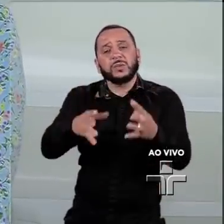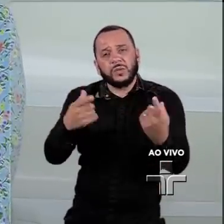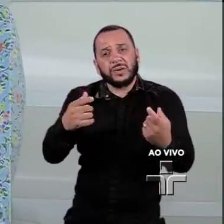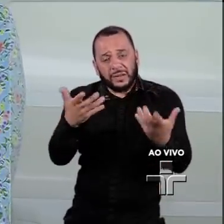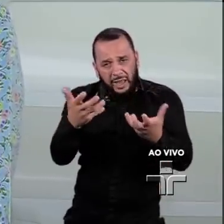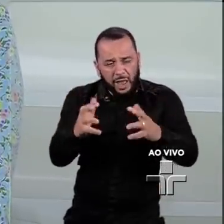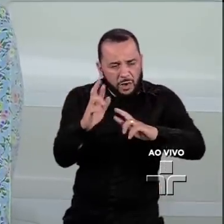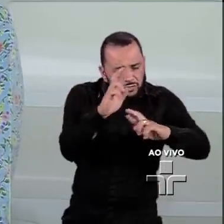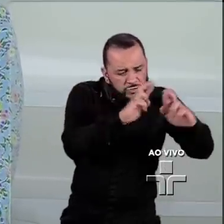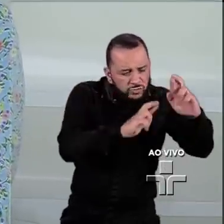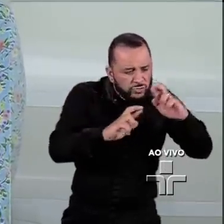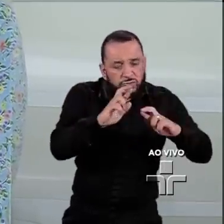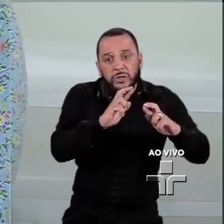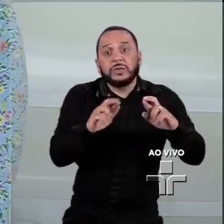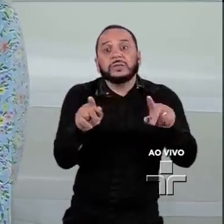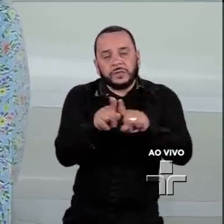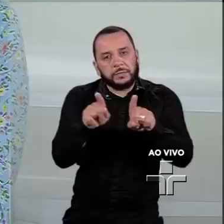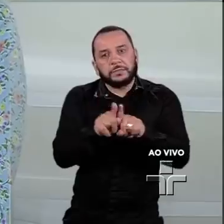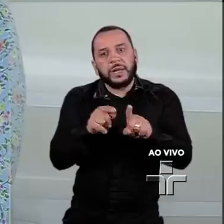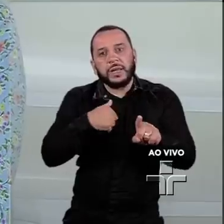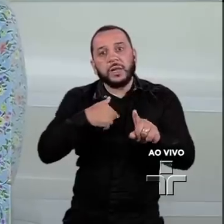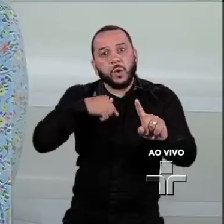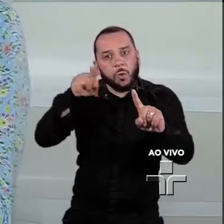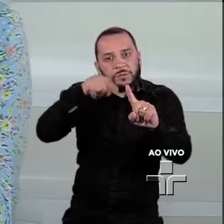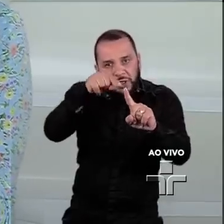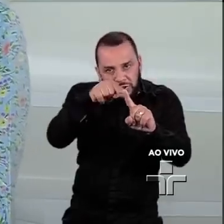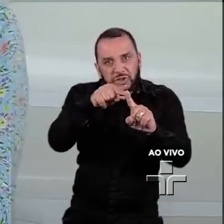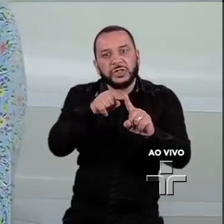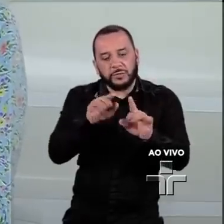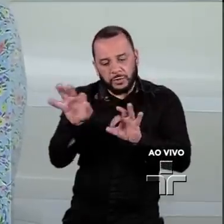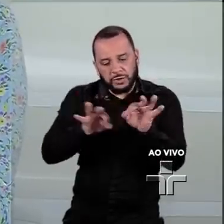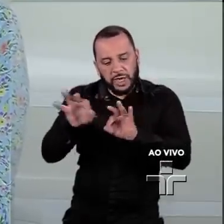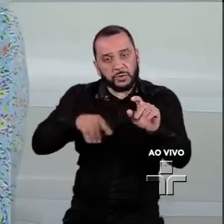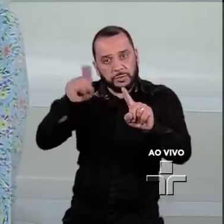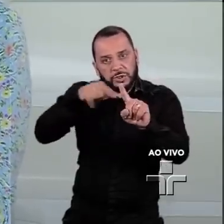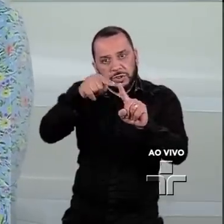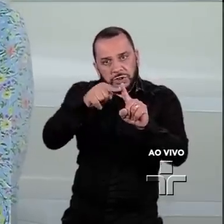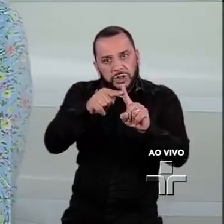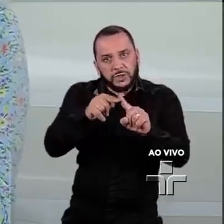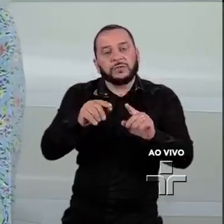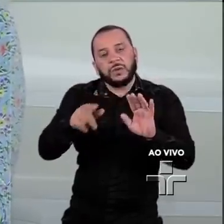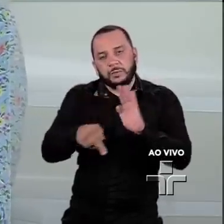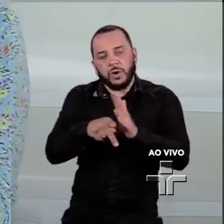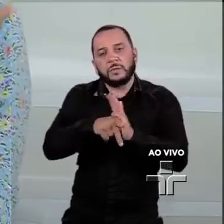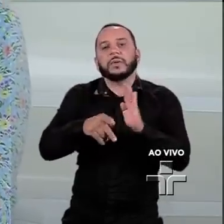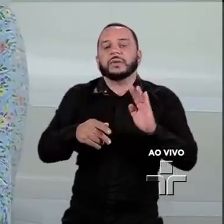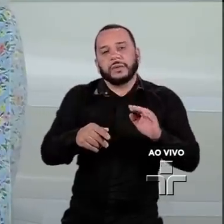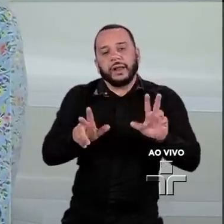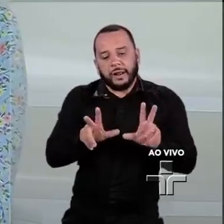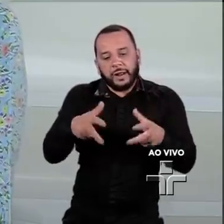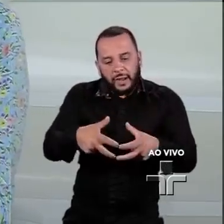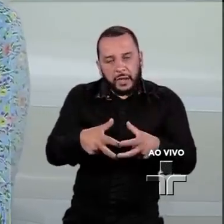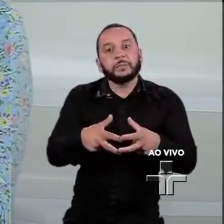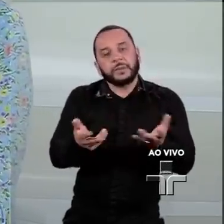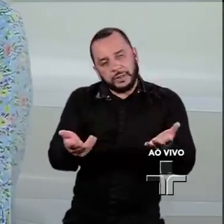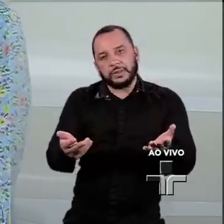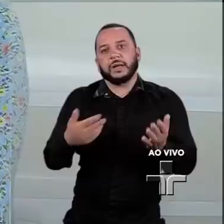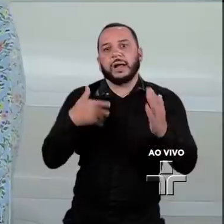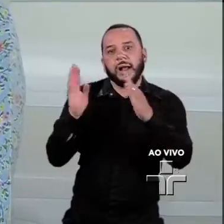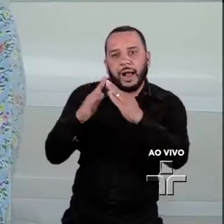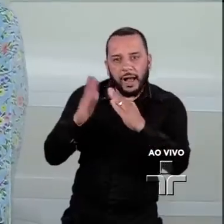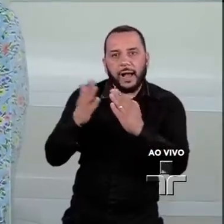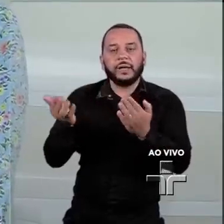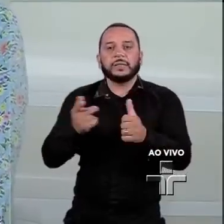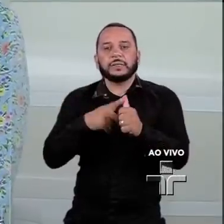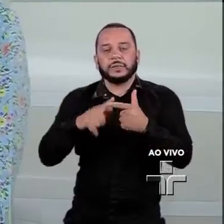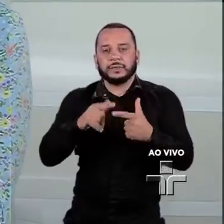revisão do plano de metas da sua gestão na Câmara Municipal, que traz uma série de outras coisas, né? Educação, habitação, saúde, justamente para adequar